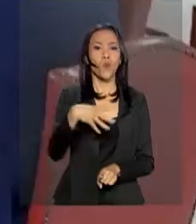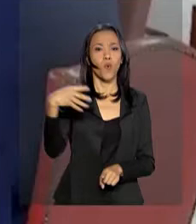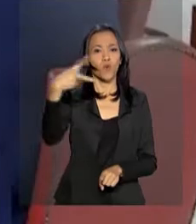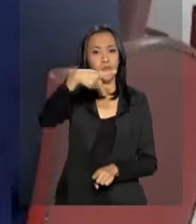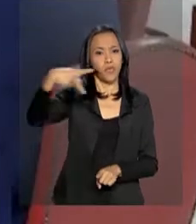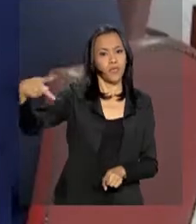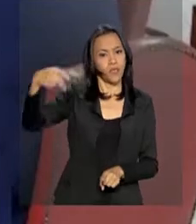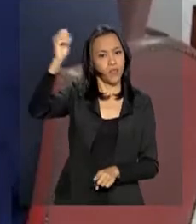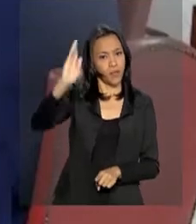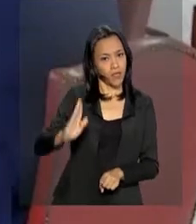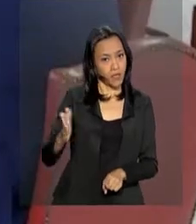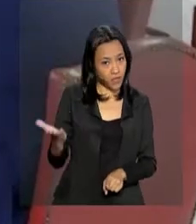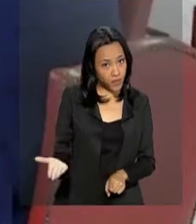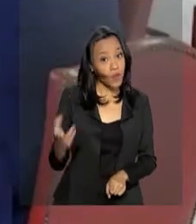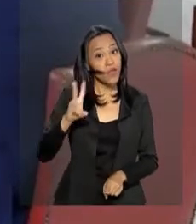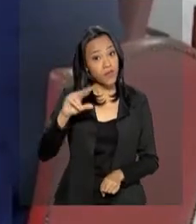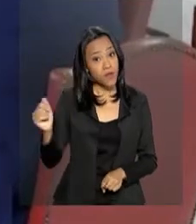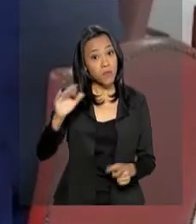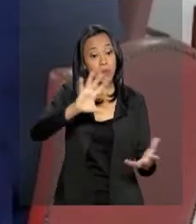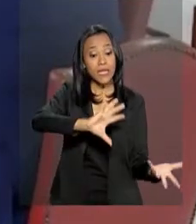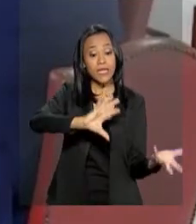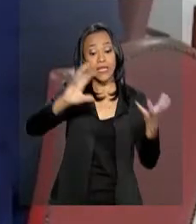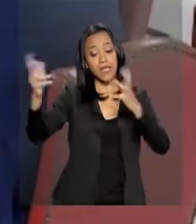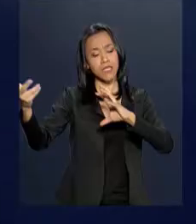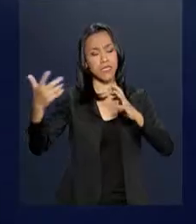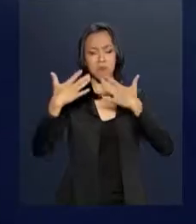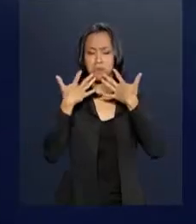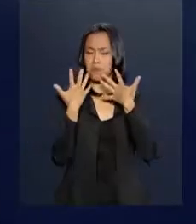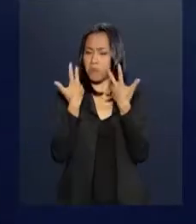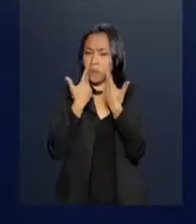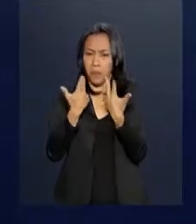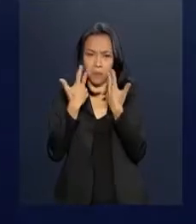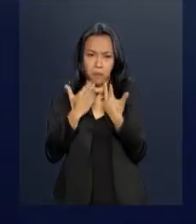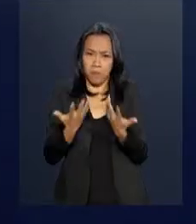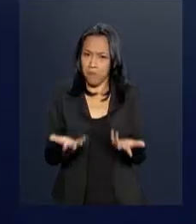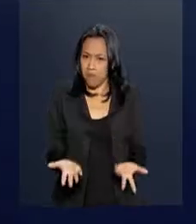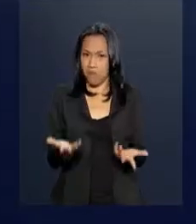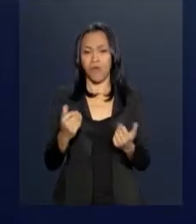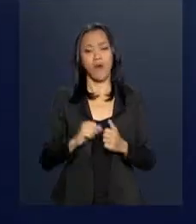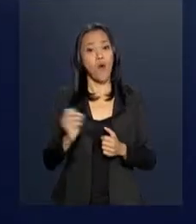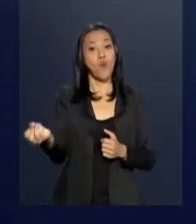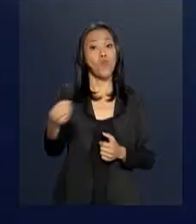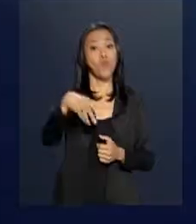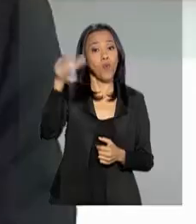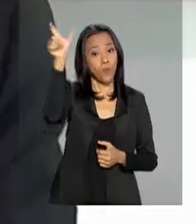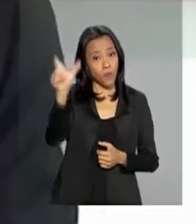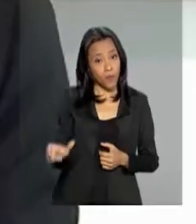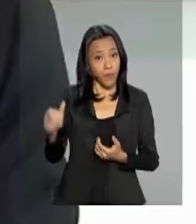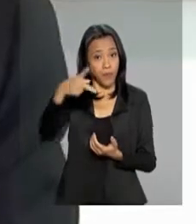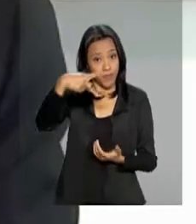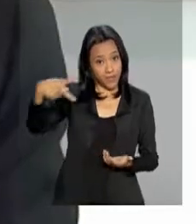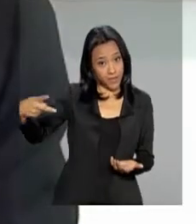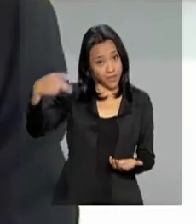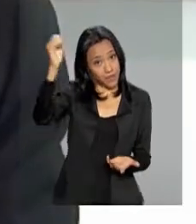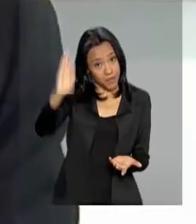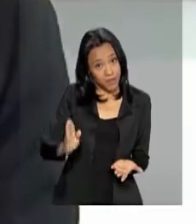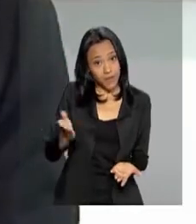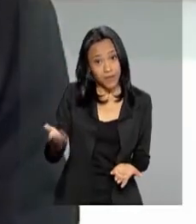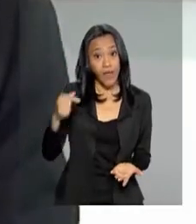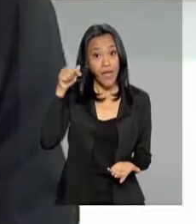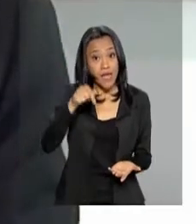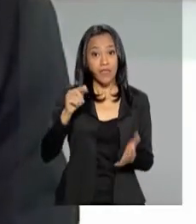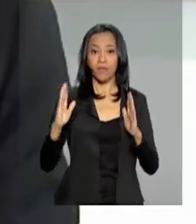República. E nós faremos uma transição muito tranquila em relação ao novo presidente da República. E esta